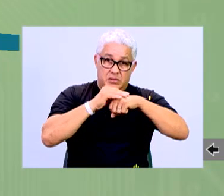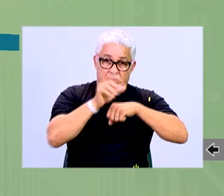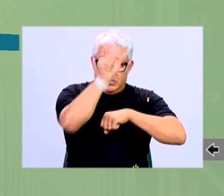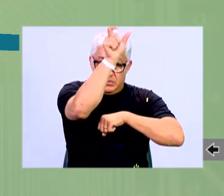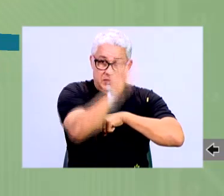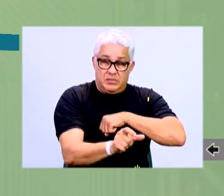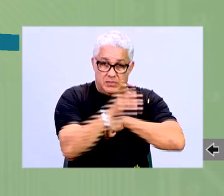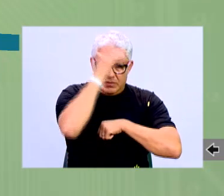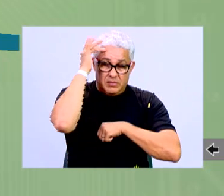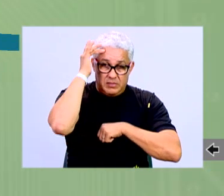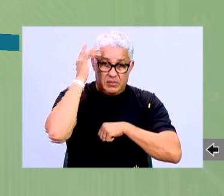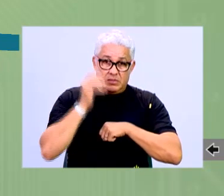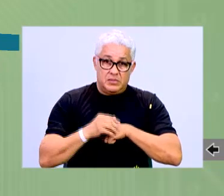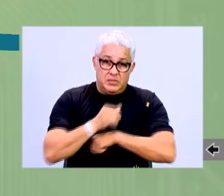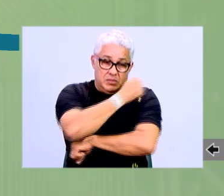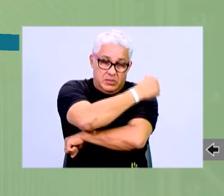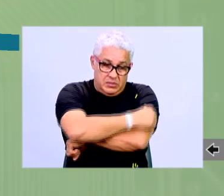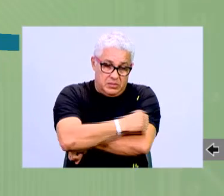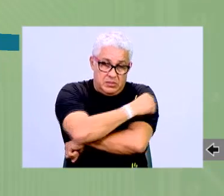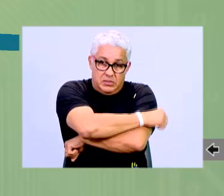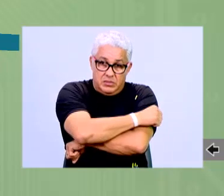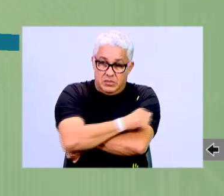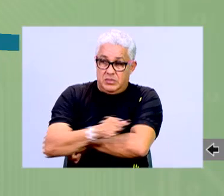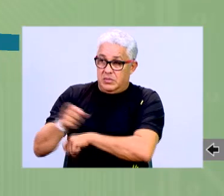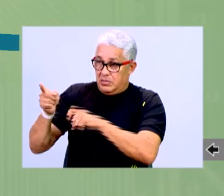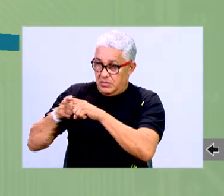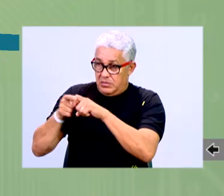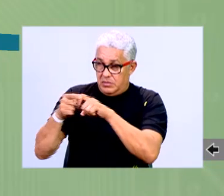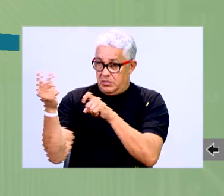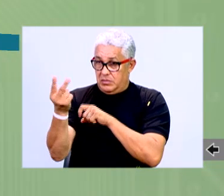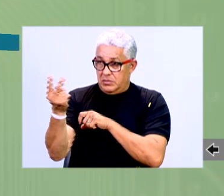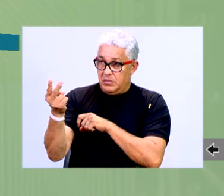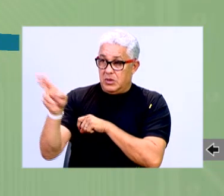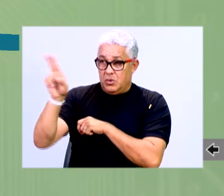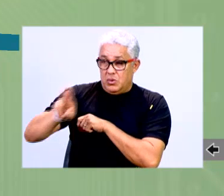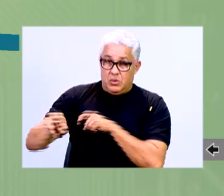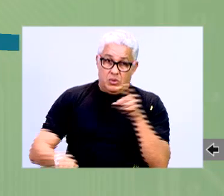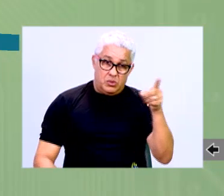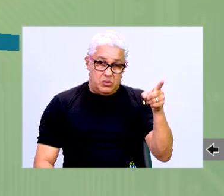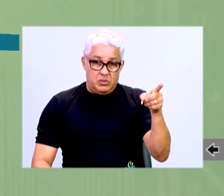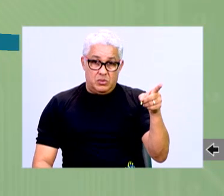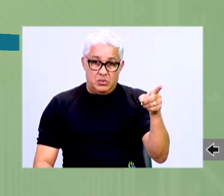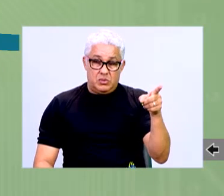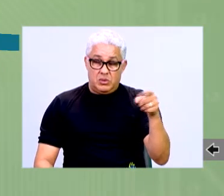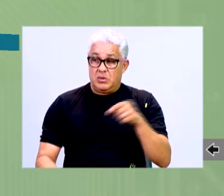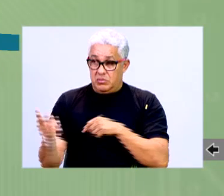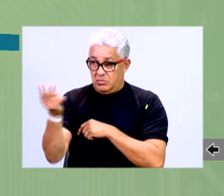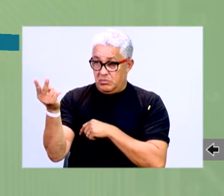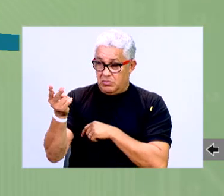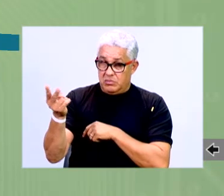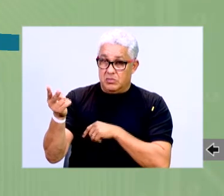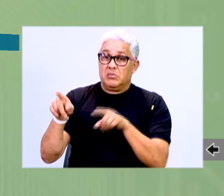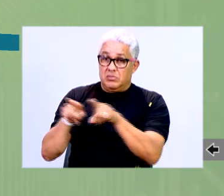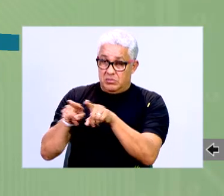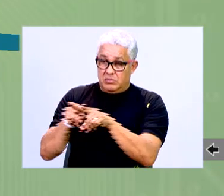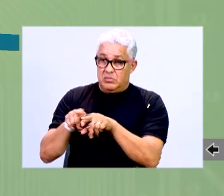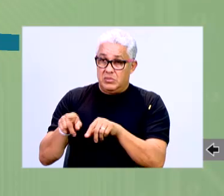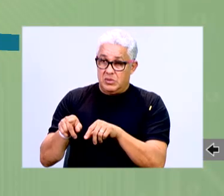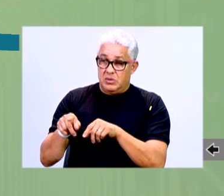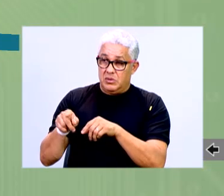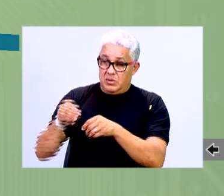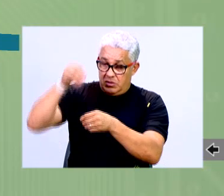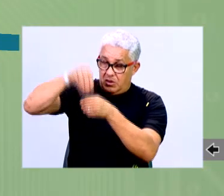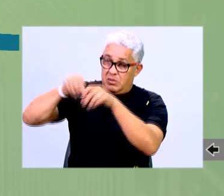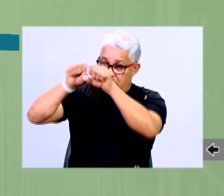Vejam que a enfermeira e o médico são usuários e eles realmente, efetivamente,